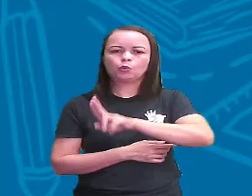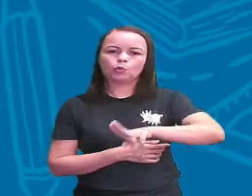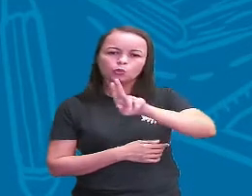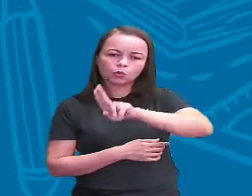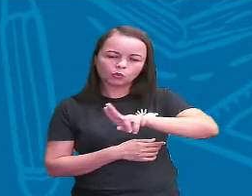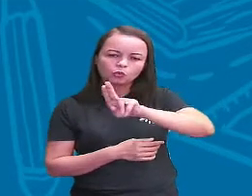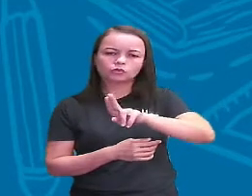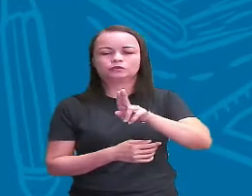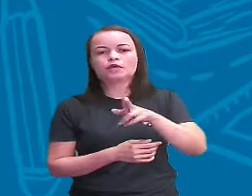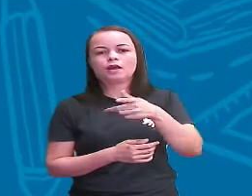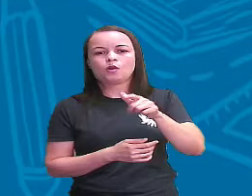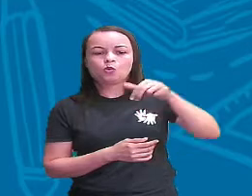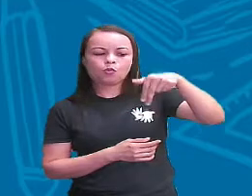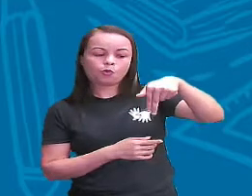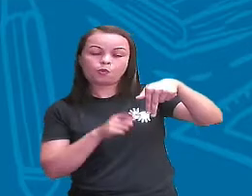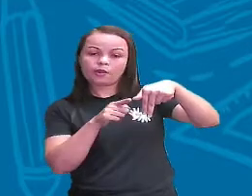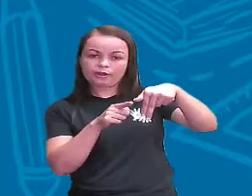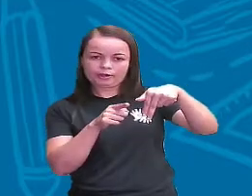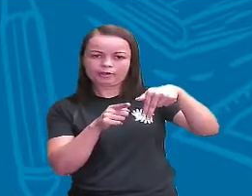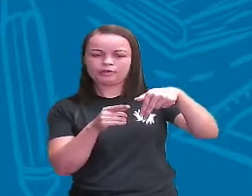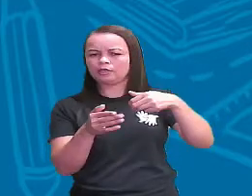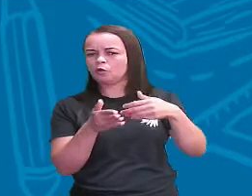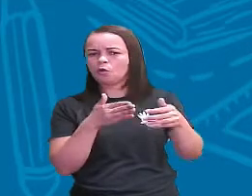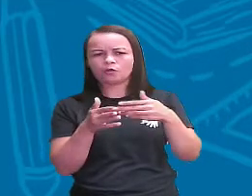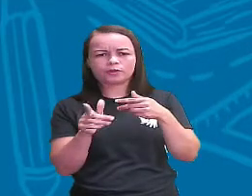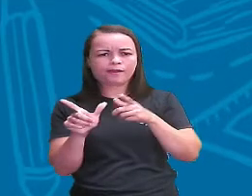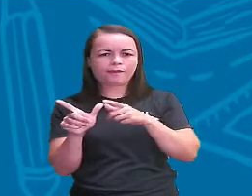outras letrinhas do alfabeto. Por exemplo,